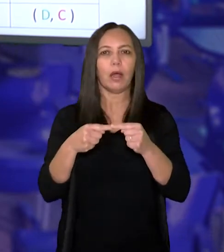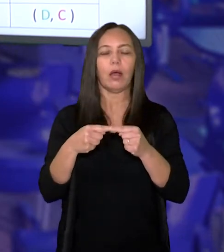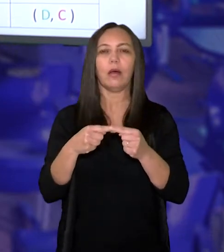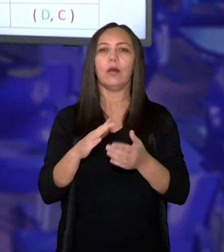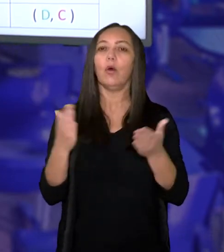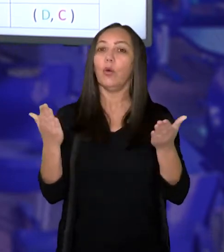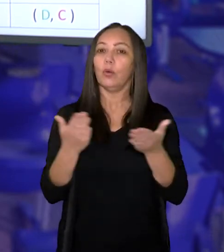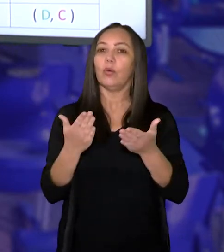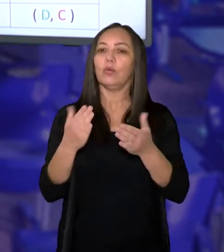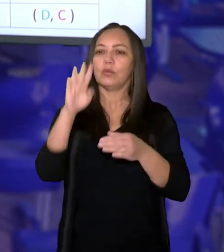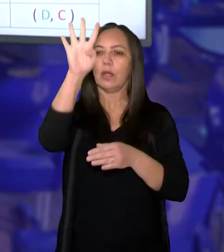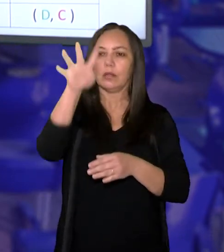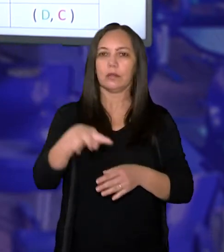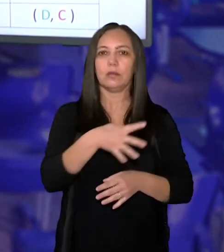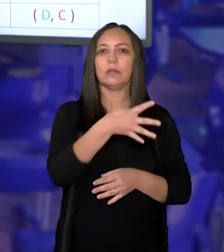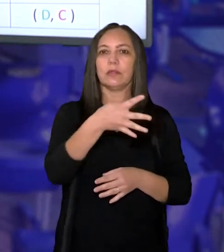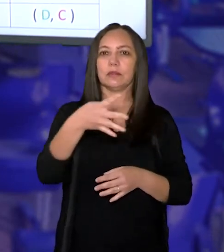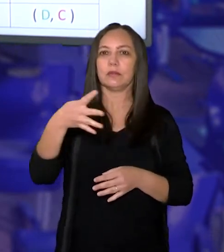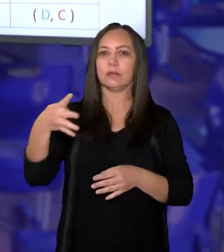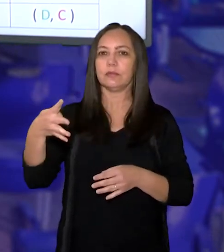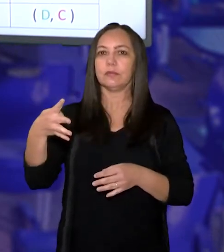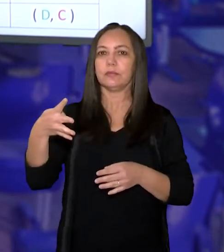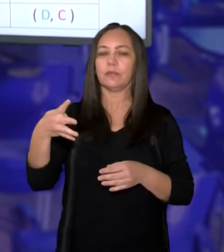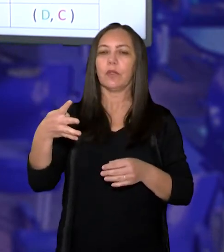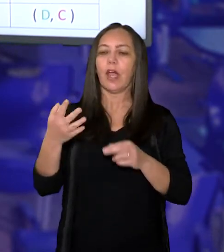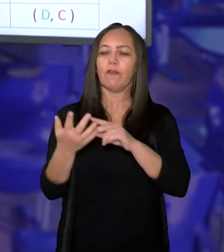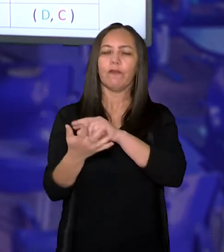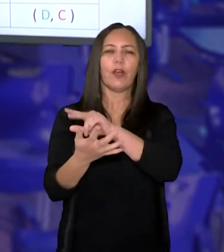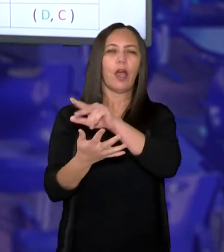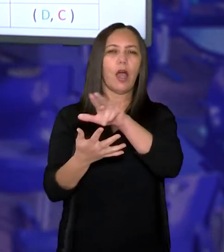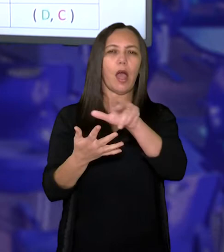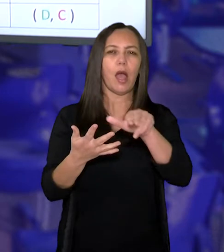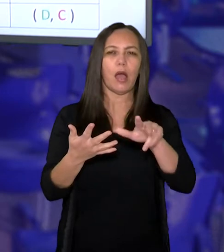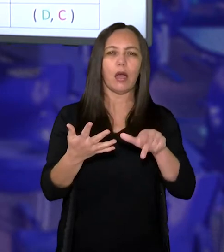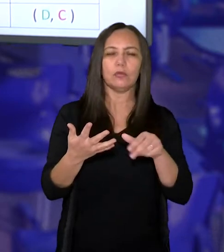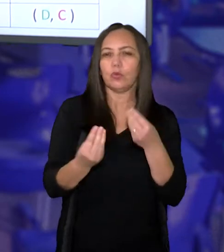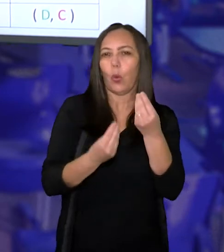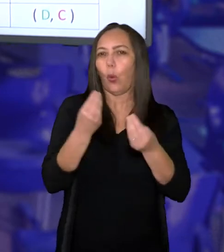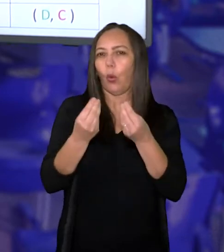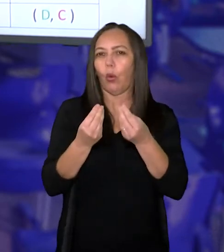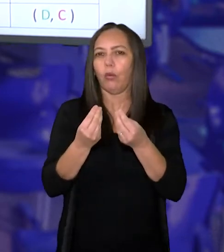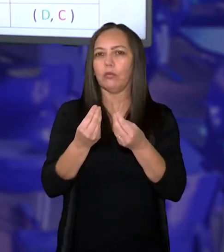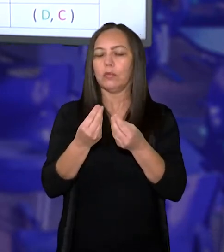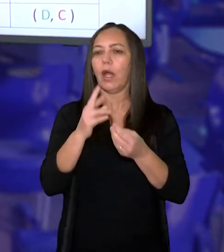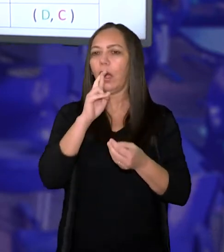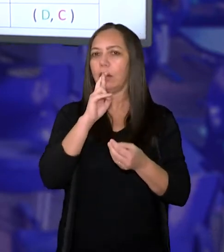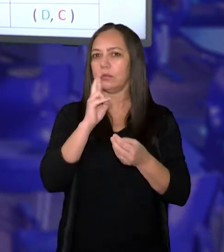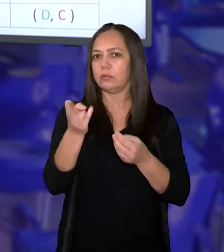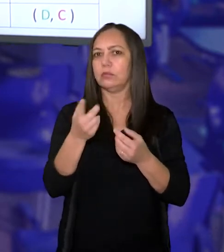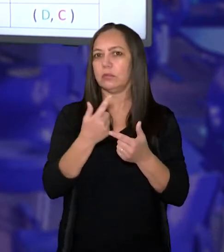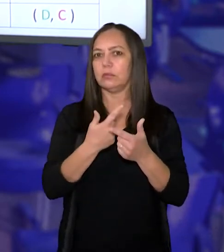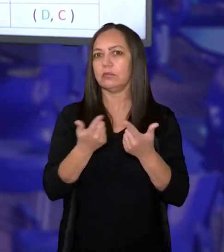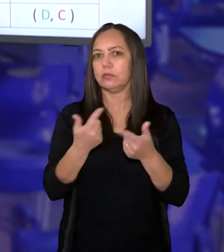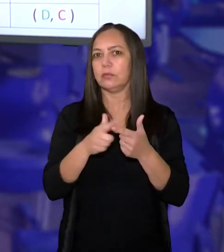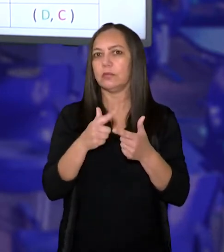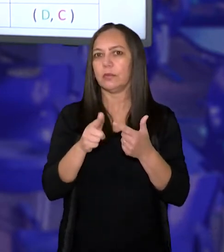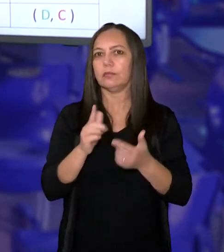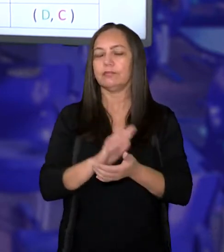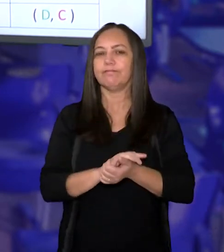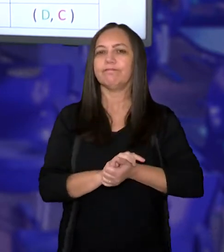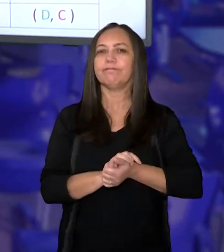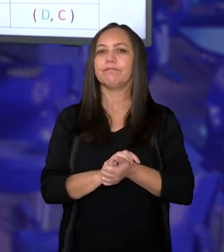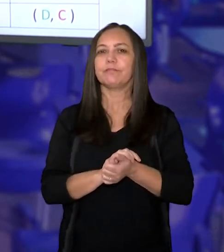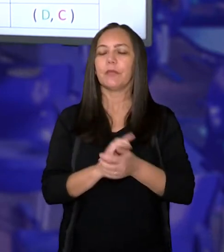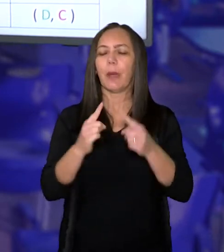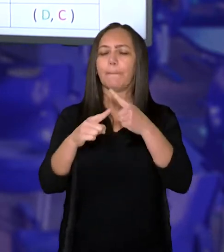nós estamos falando da tabela de dupla entrada, várias formas de resolver as mesmas questões. Excelente a